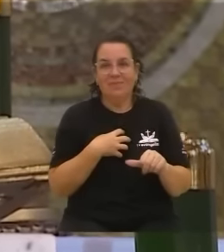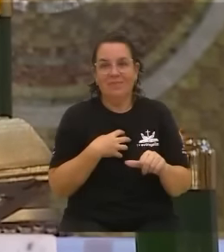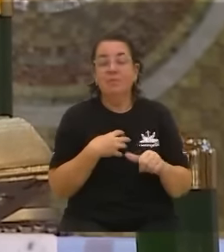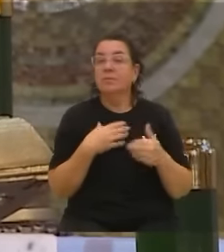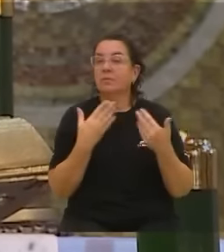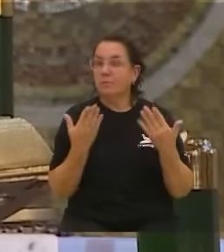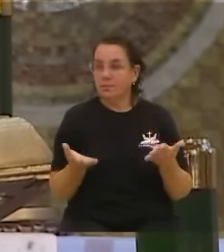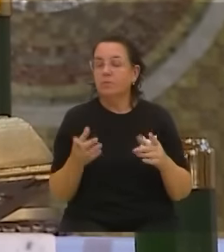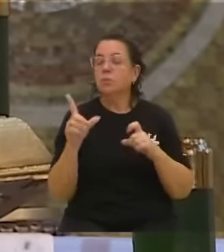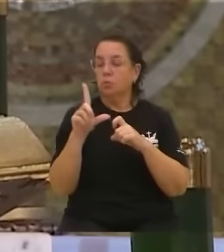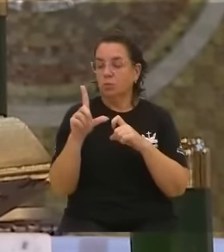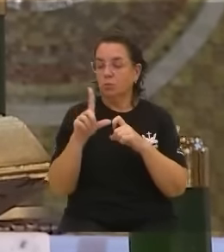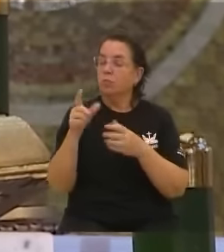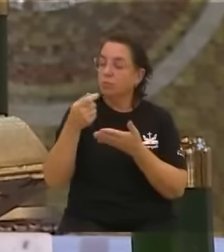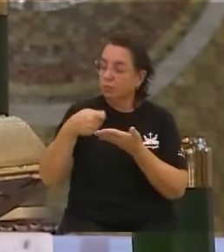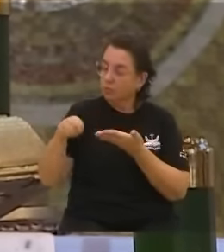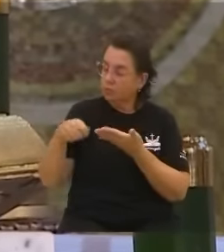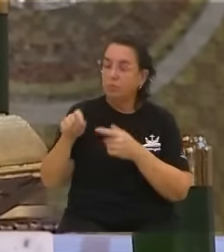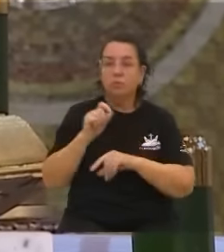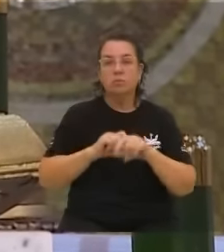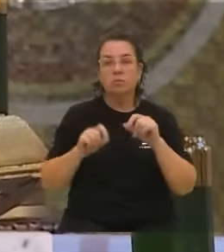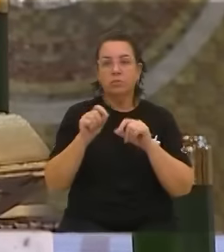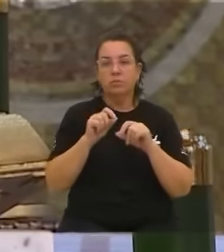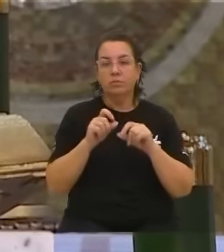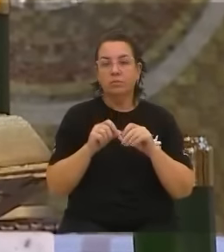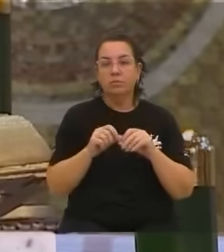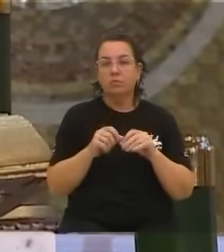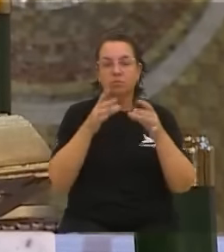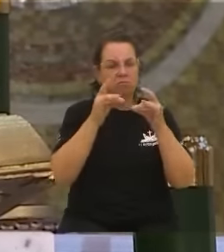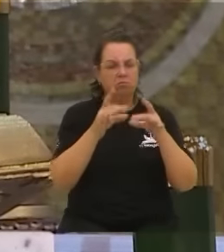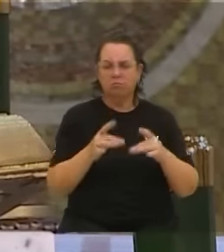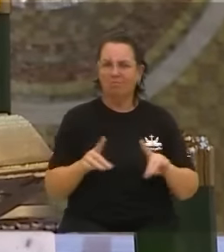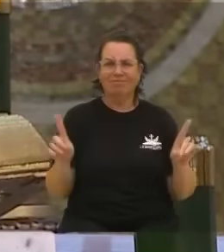Diz Lucas que não mede detalhes.